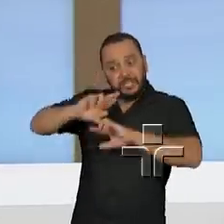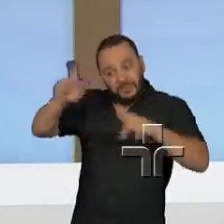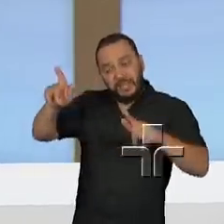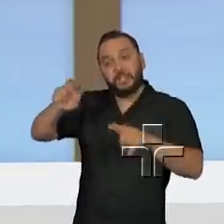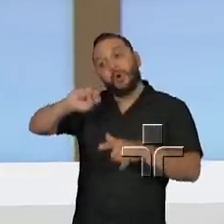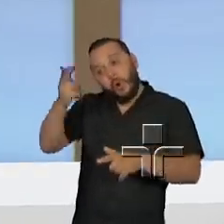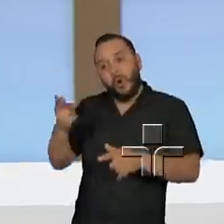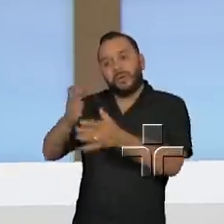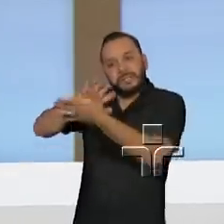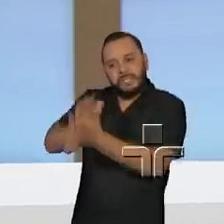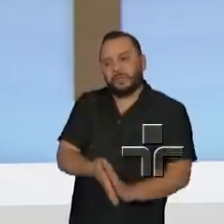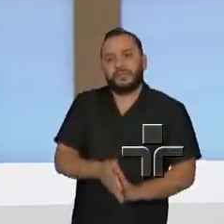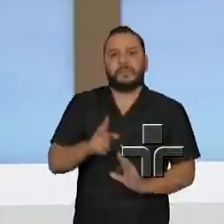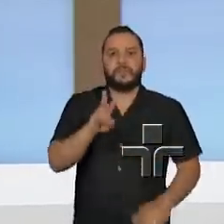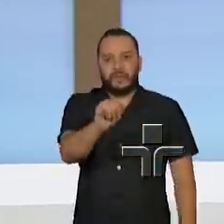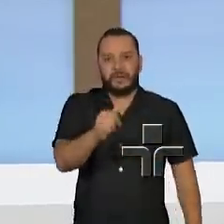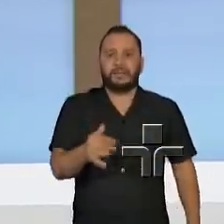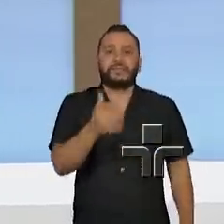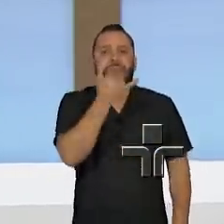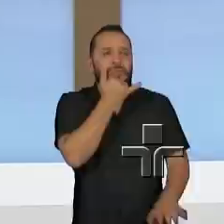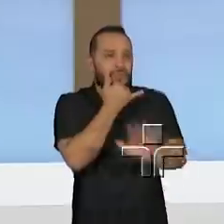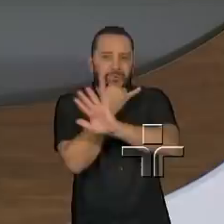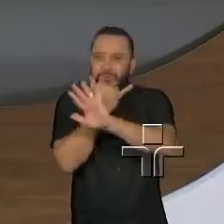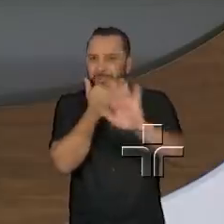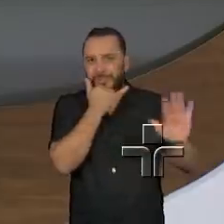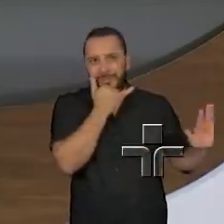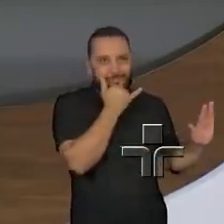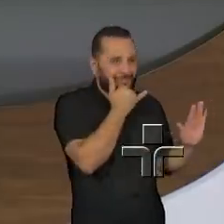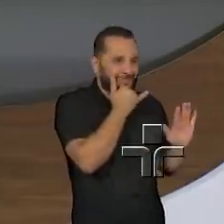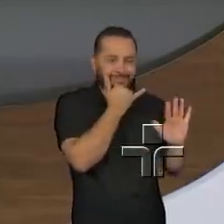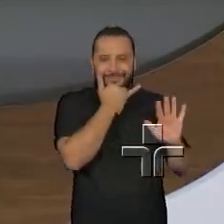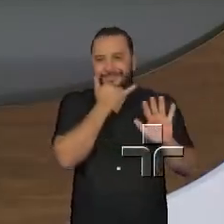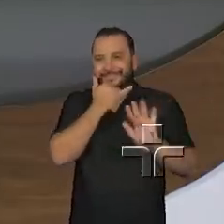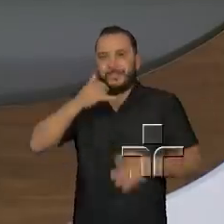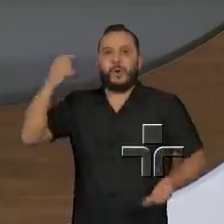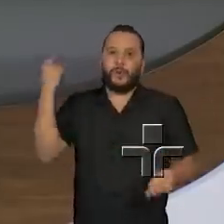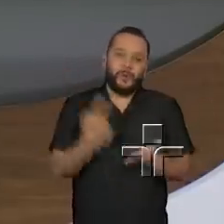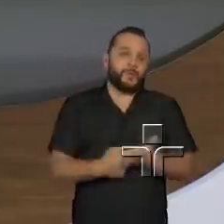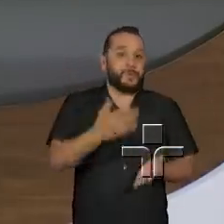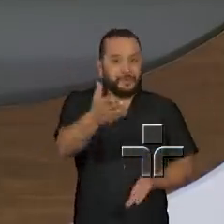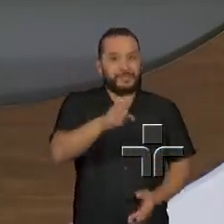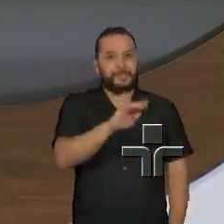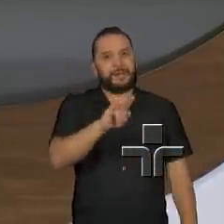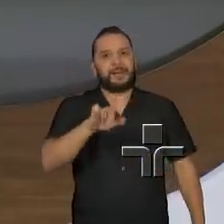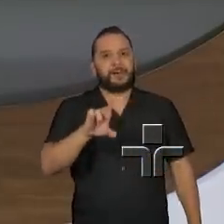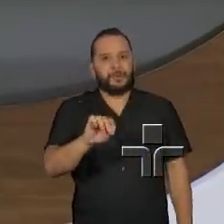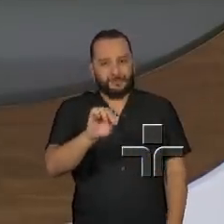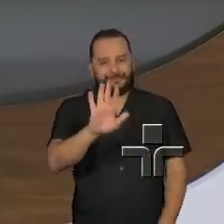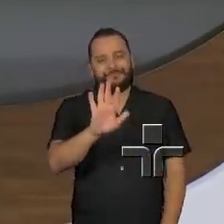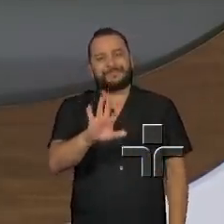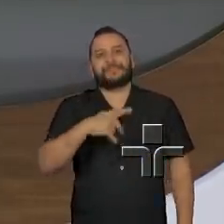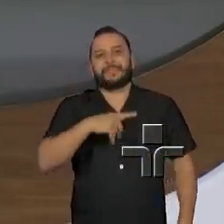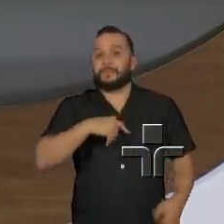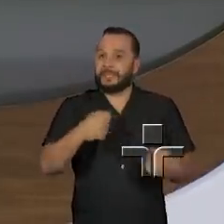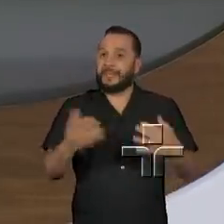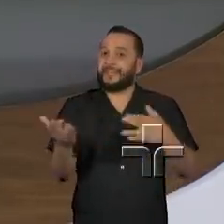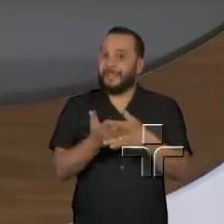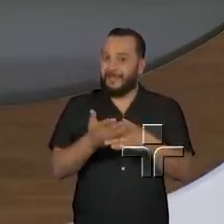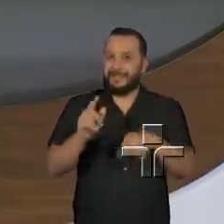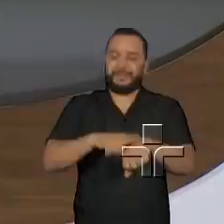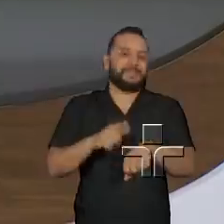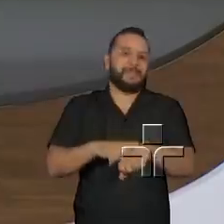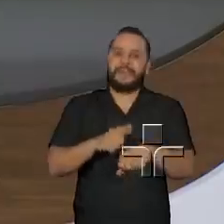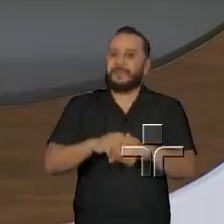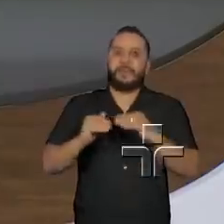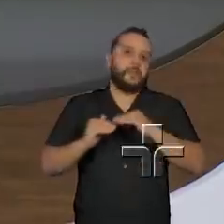algum projeto de pesquisa ou desistir? Meninos, eu vou fazer aqui um compromisso com você, Bernardo. Eu preciso fazer um intervalo, porque a gente estourou o tempo do